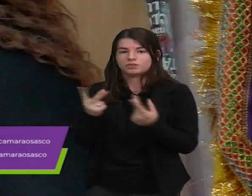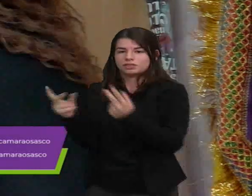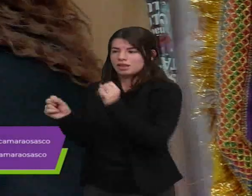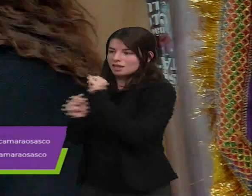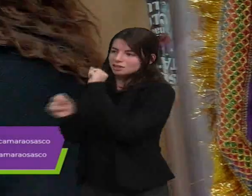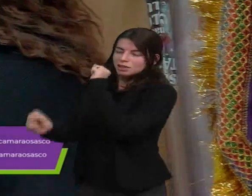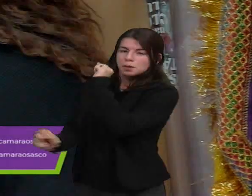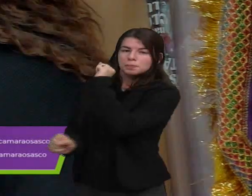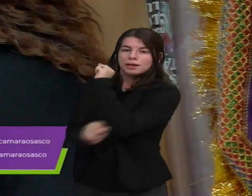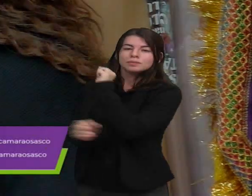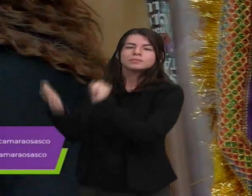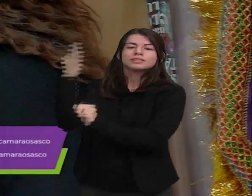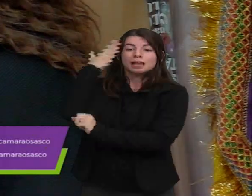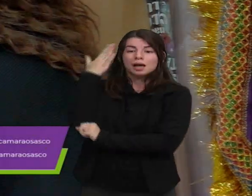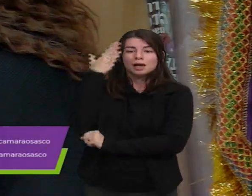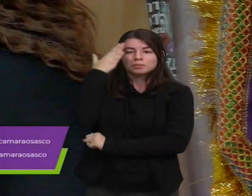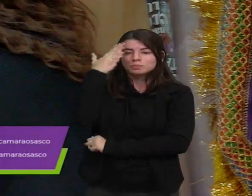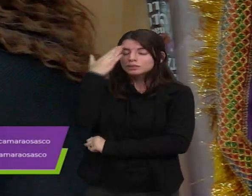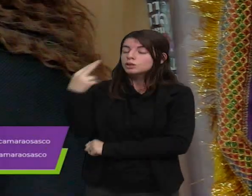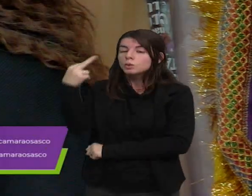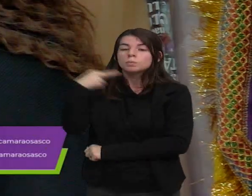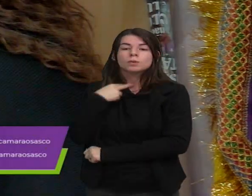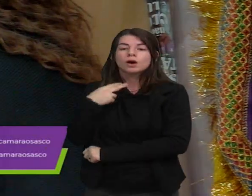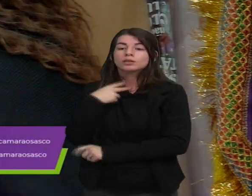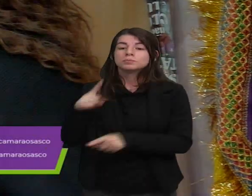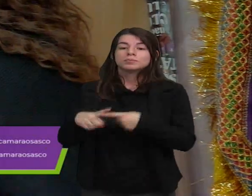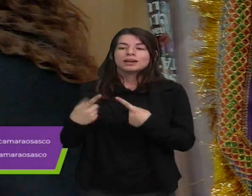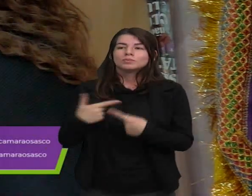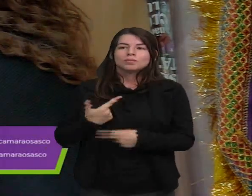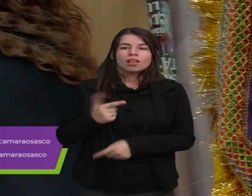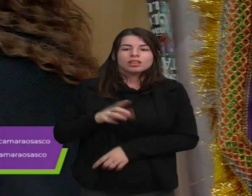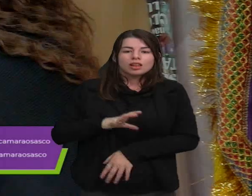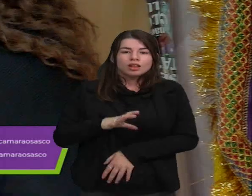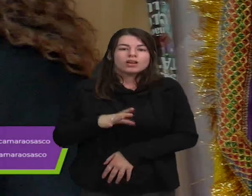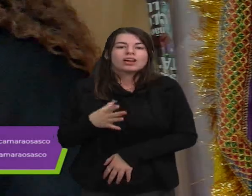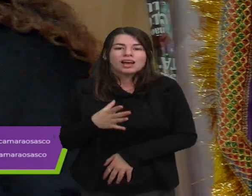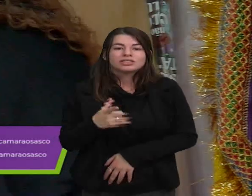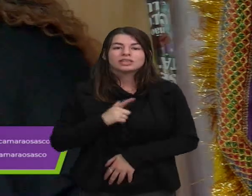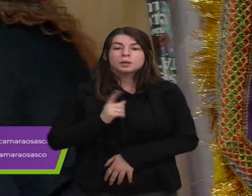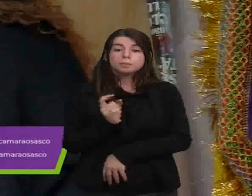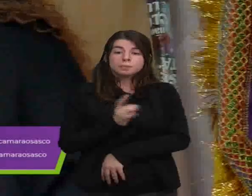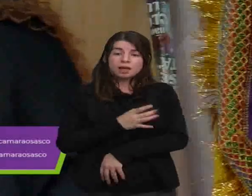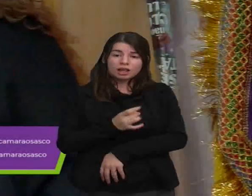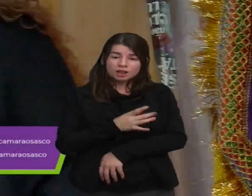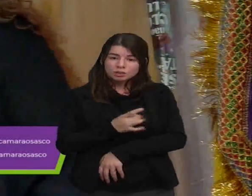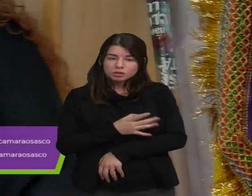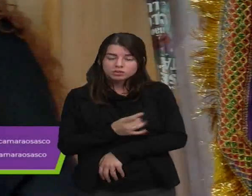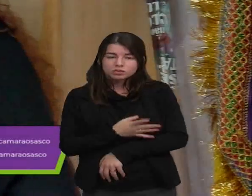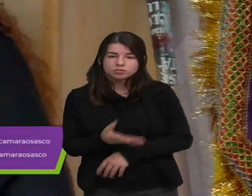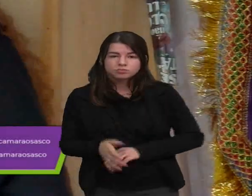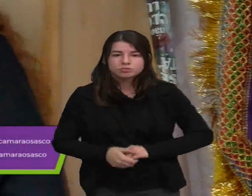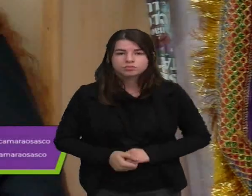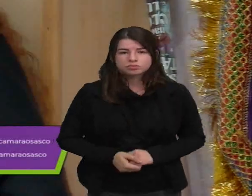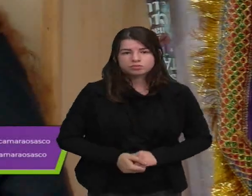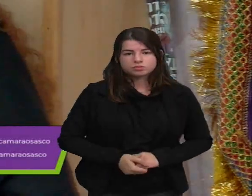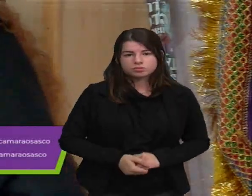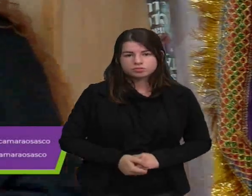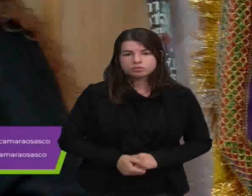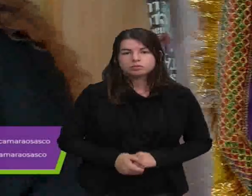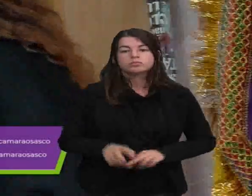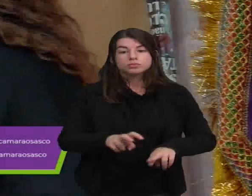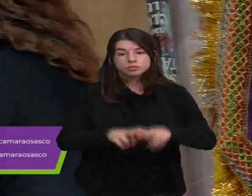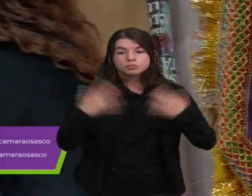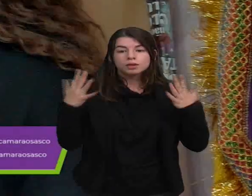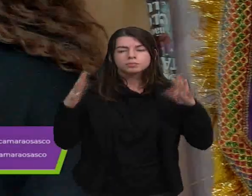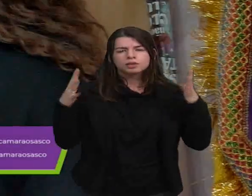coragem de colocar o seu nomezinho na lista para estar aqui hoje dar a cara a tapa e falar não a privatização da Sabesp então